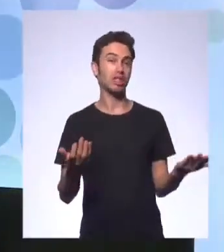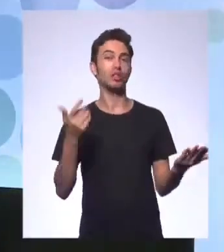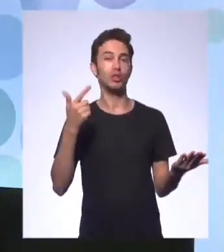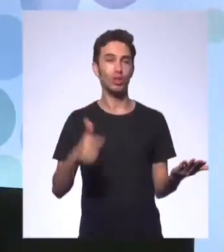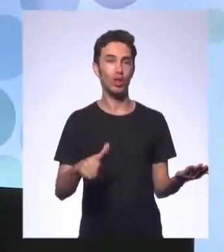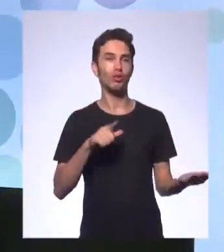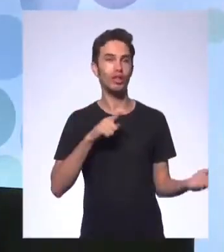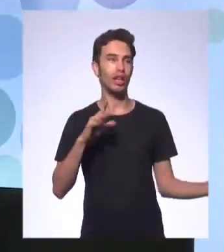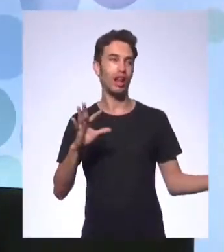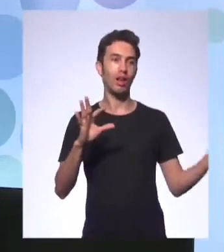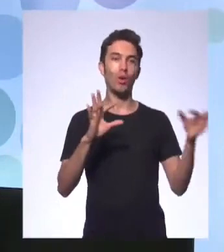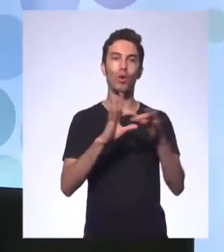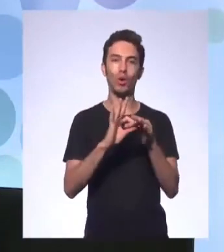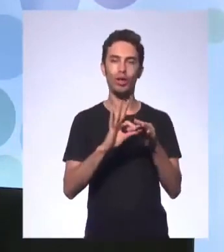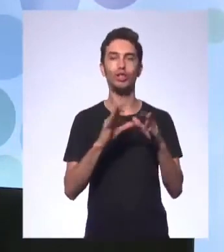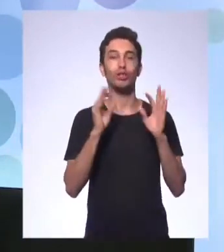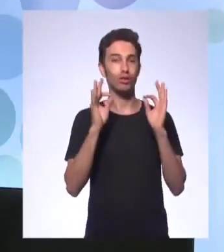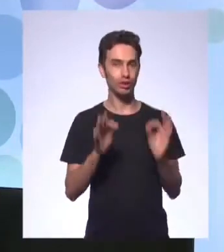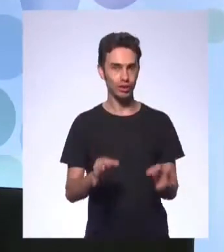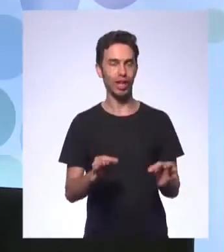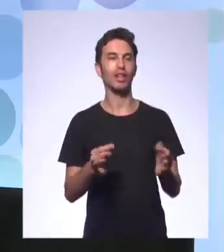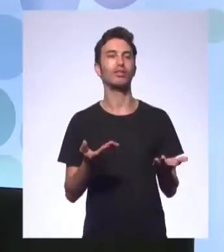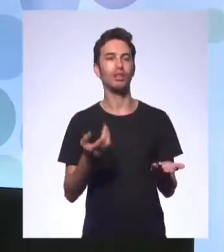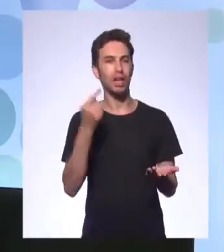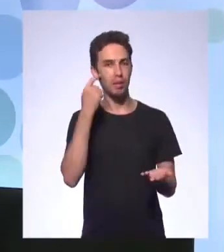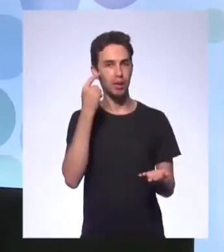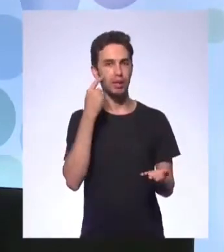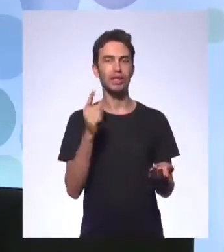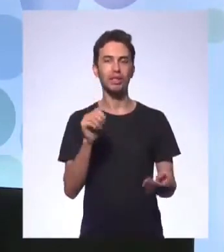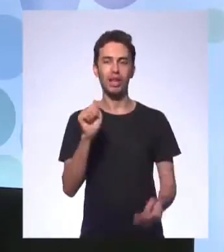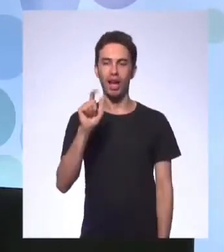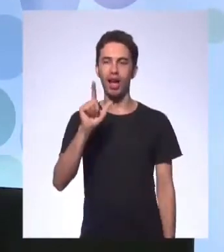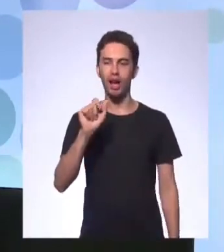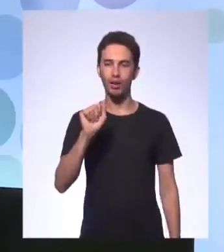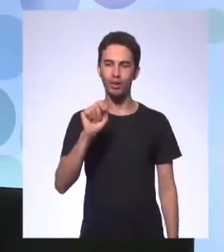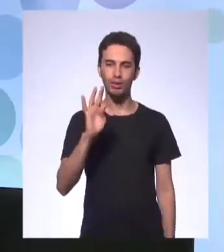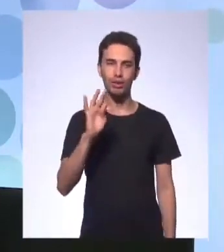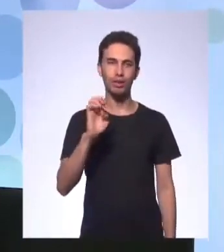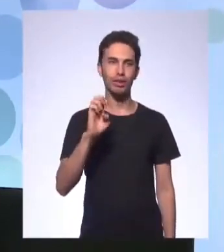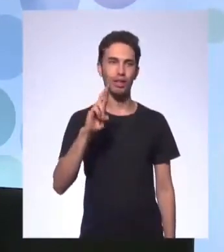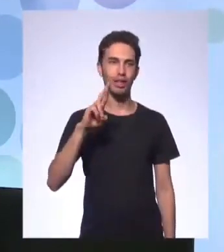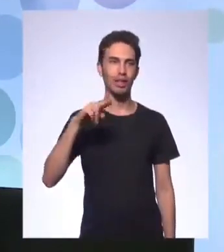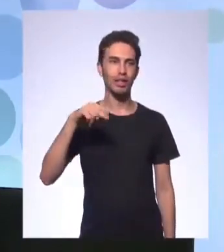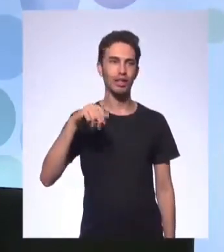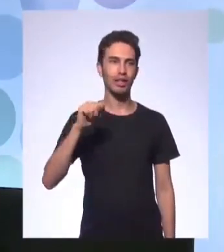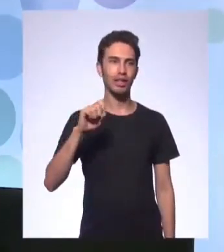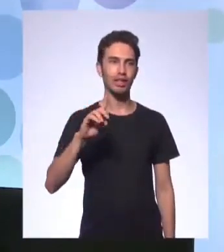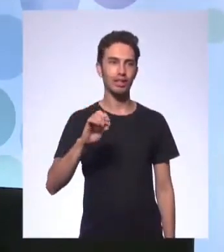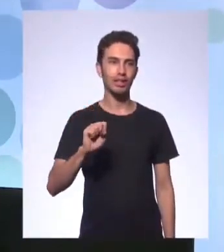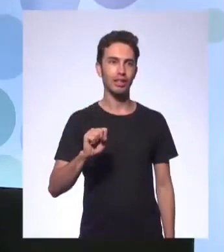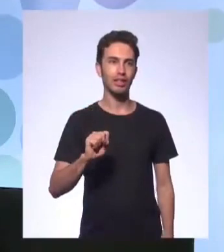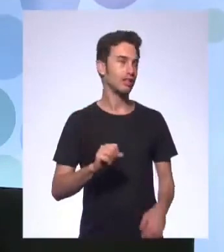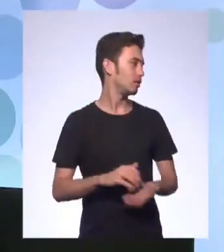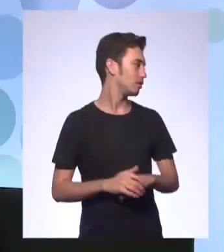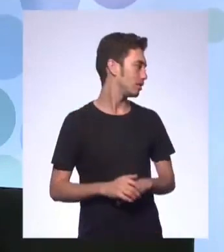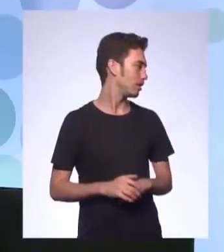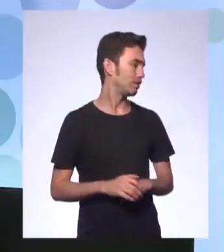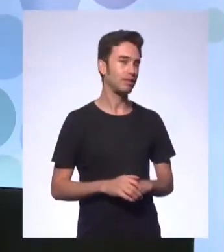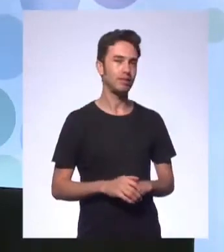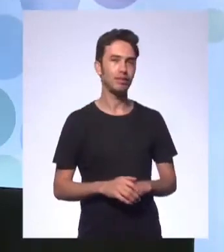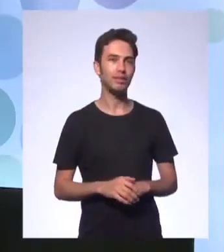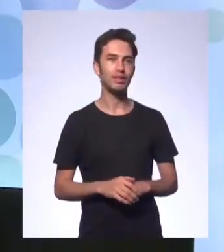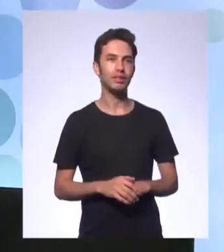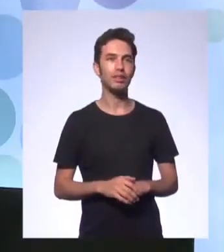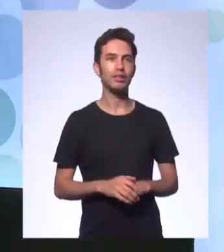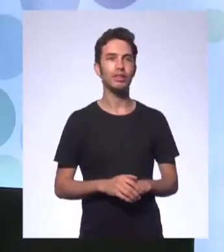aqui o conectivo certinho, que essa ideia de alternância é uma coisa ou outra, mas a informação em si, a mesma coisa, tá? Eu